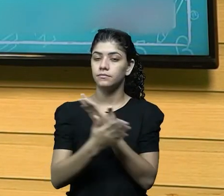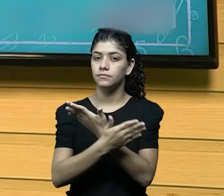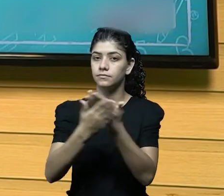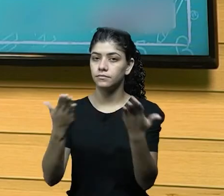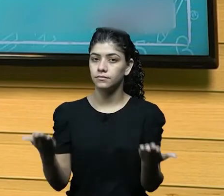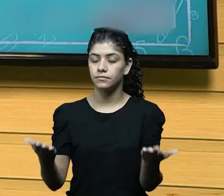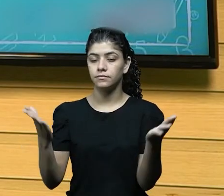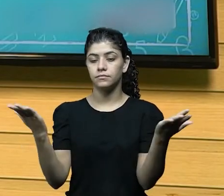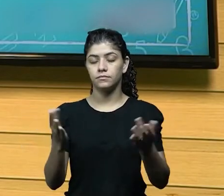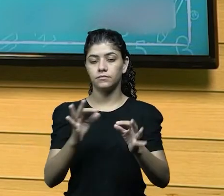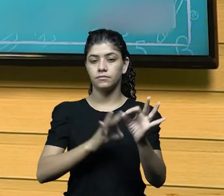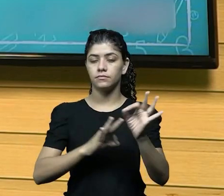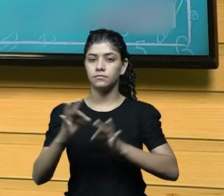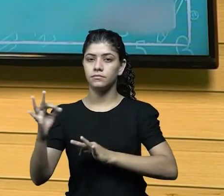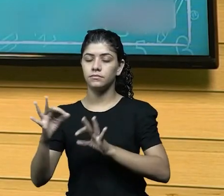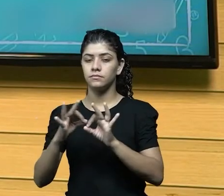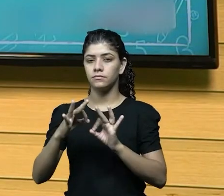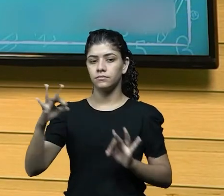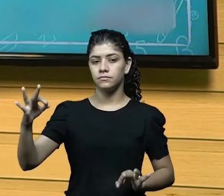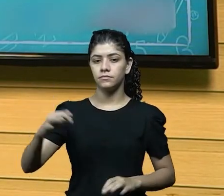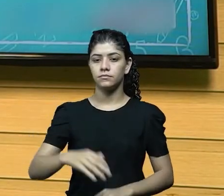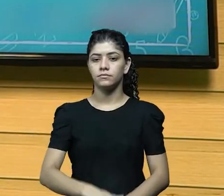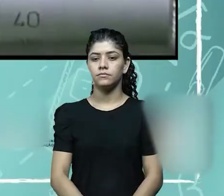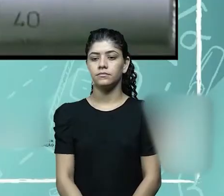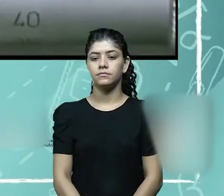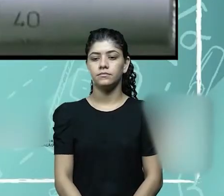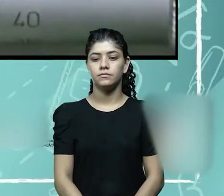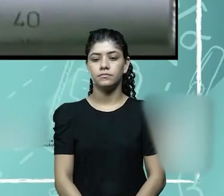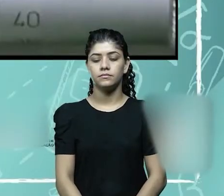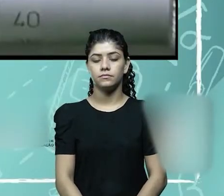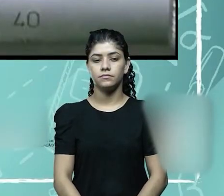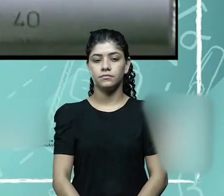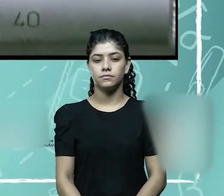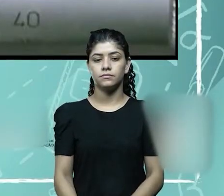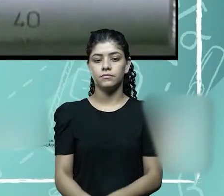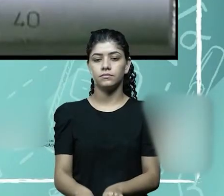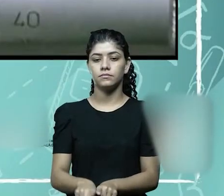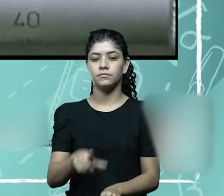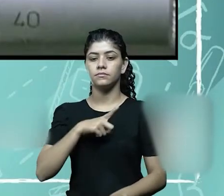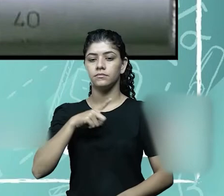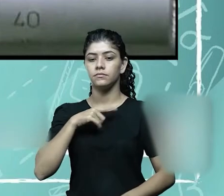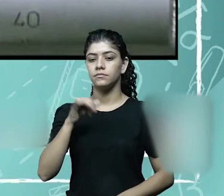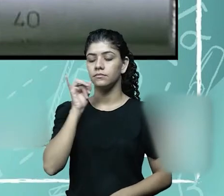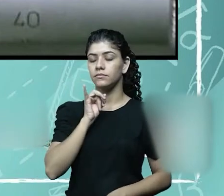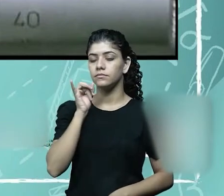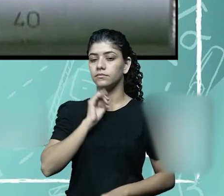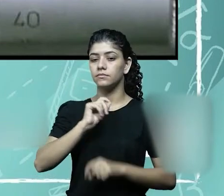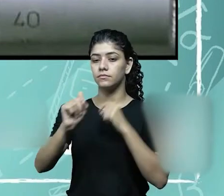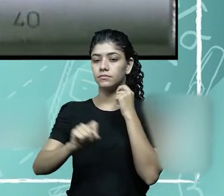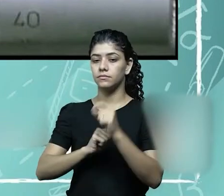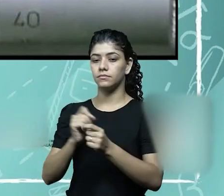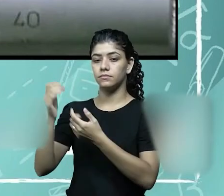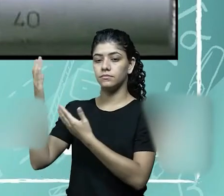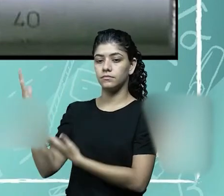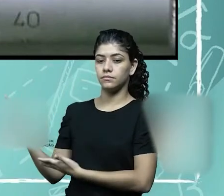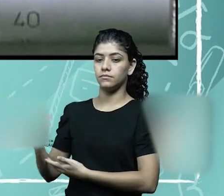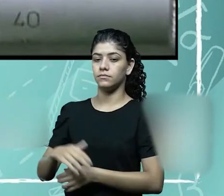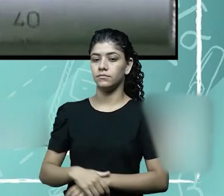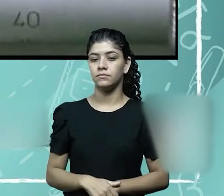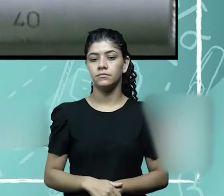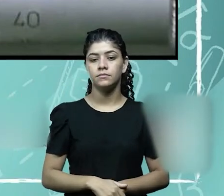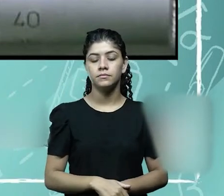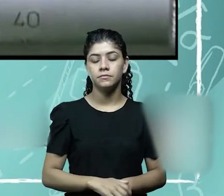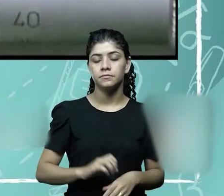você vai efetuar a medida e aí você trava. Aqui nós temos um exemplo de